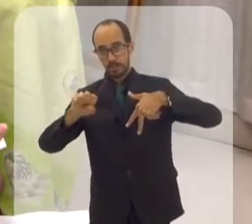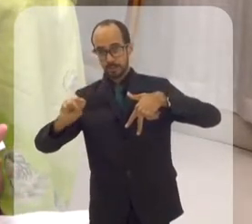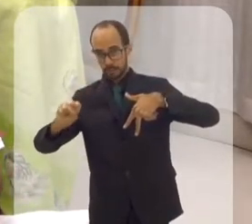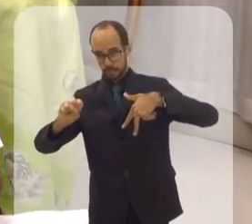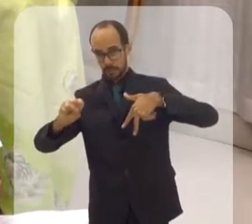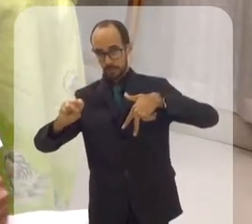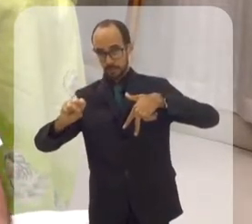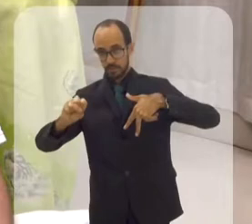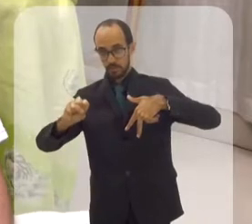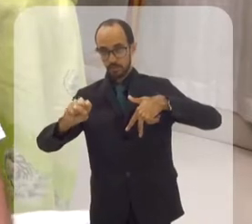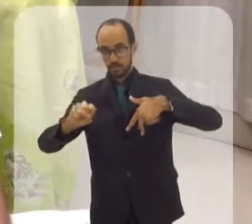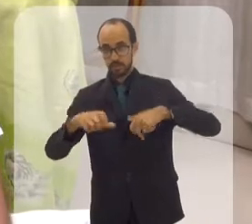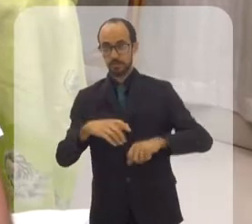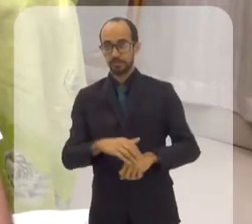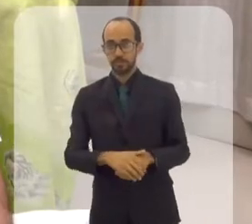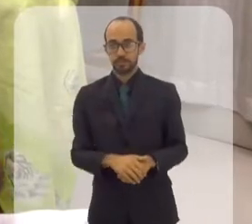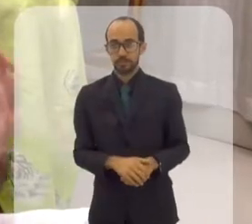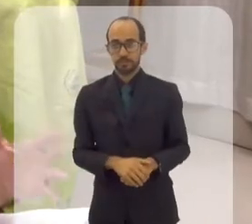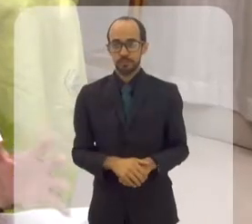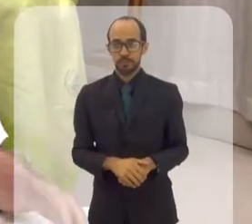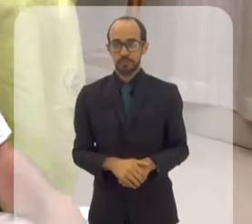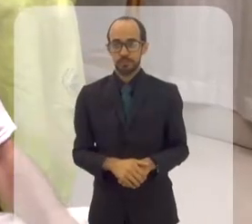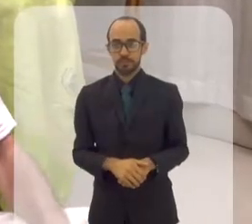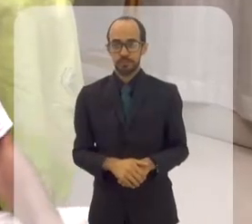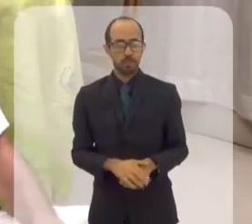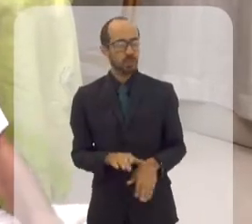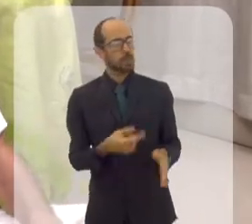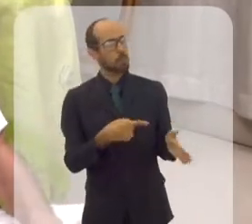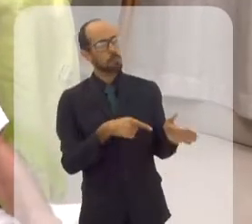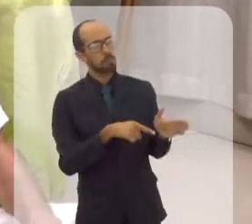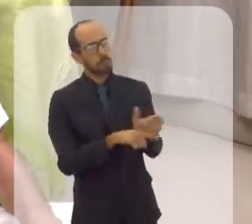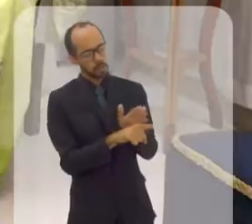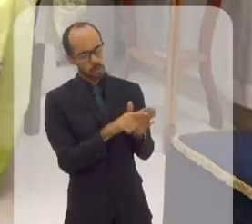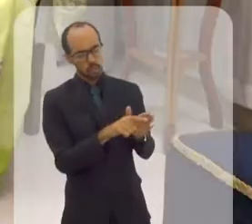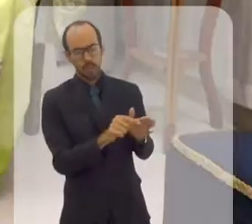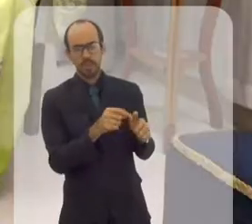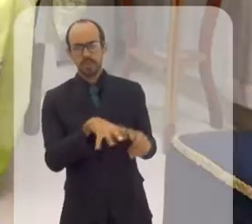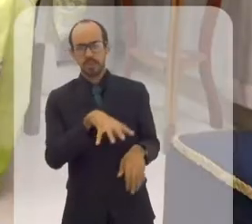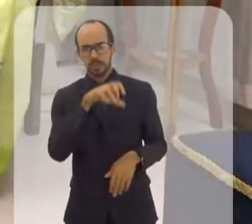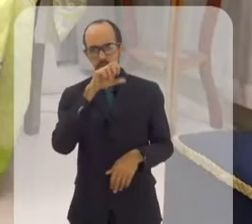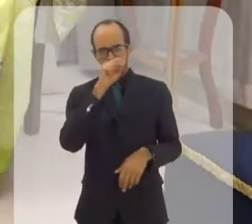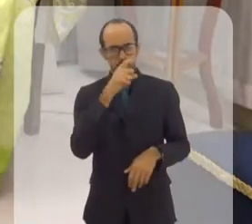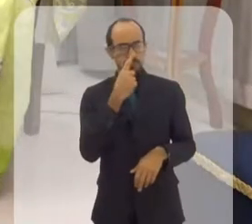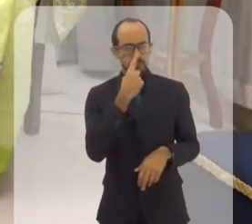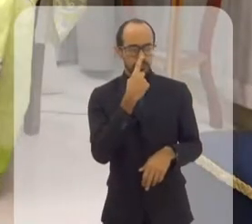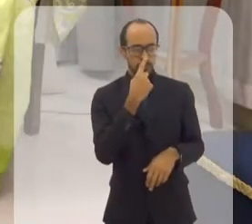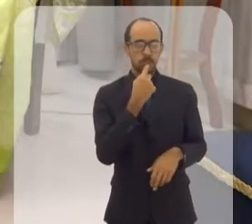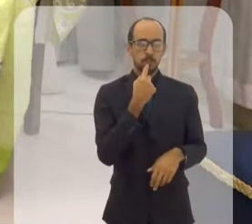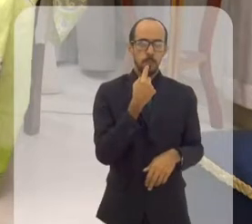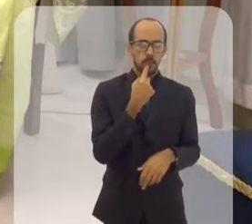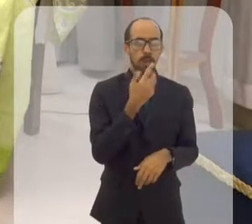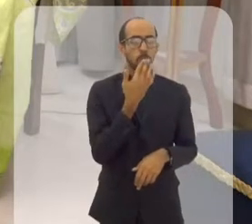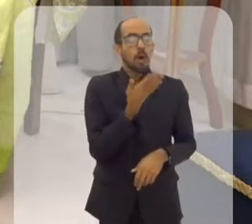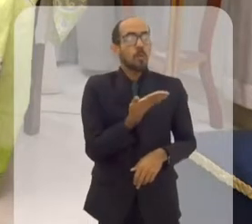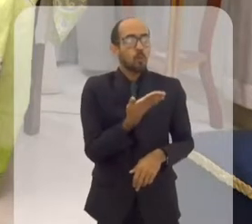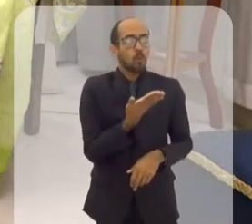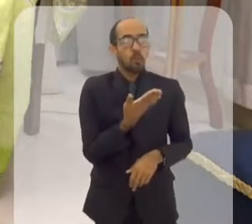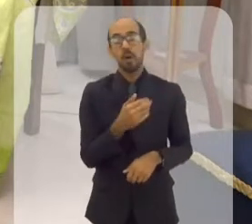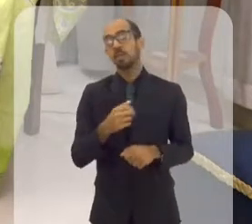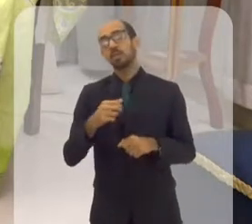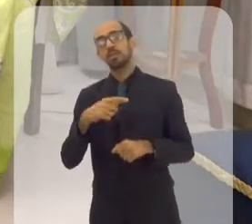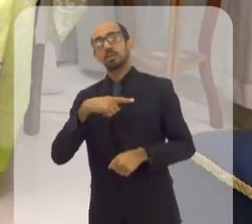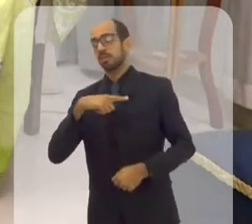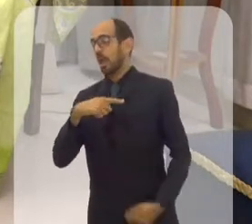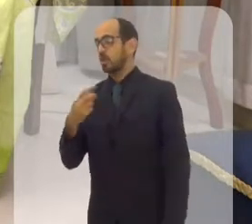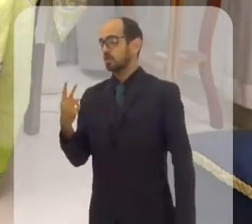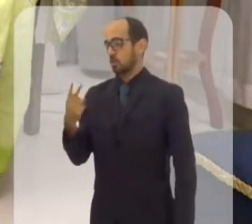entra nos asanas, Só uma tá? Nas pergunta. posturas de Essa yoga. respiração é pelo nariz ou pela boca? Tem, pode